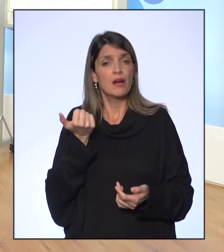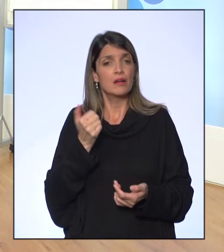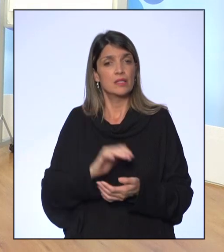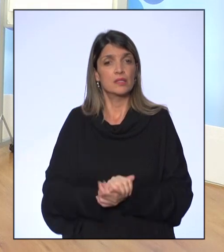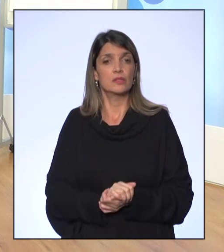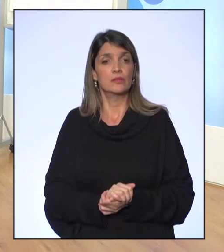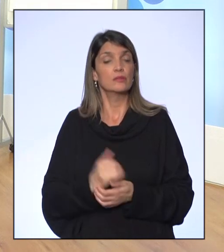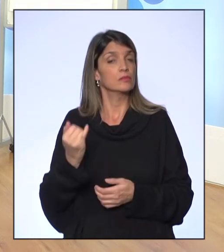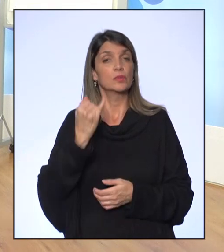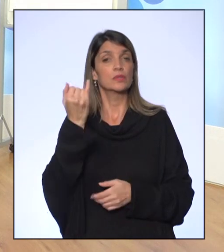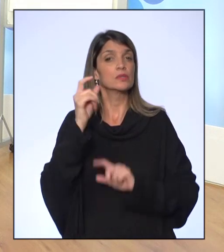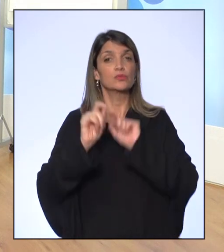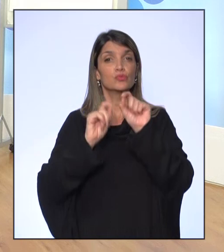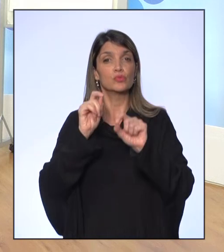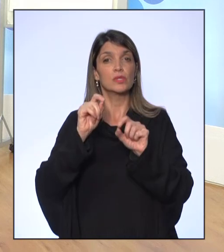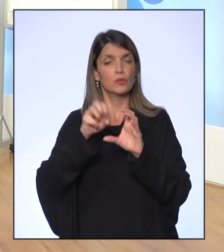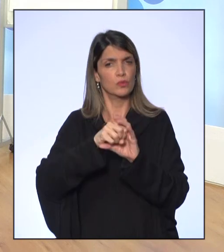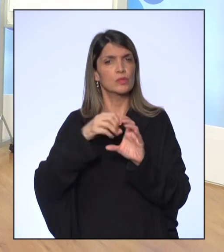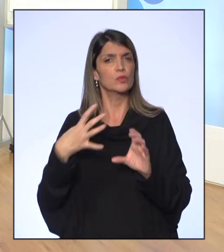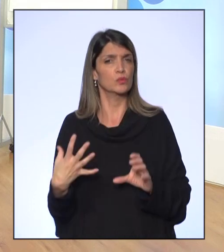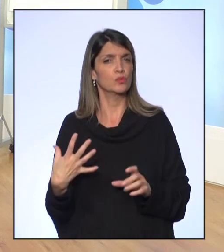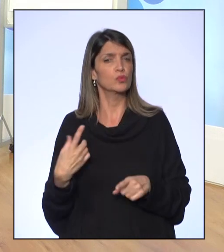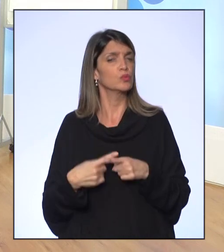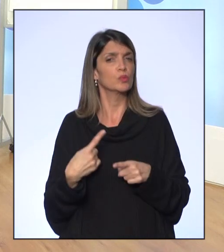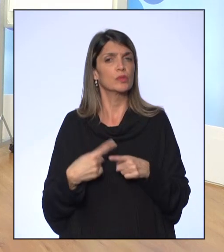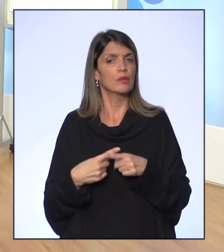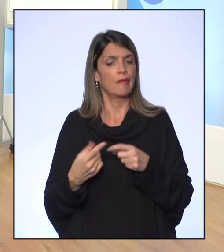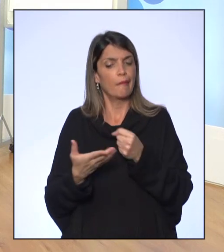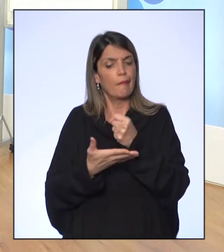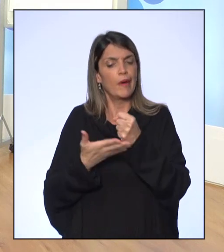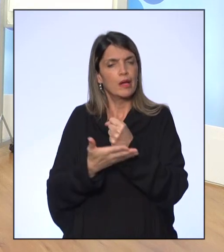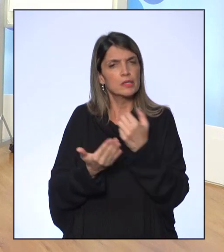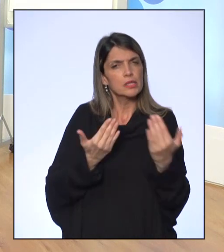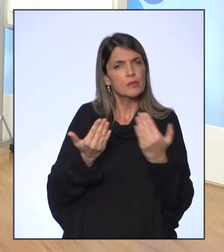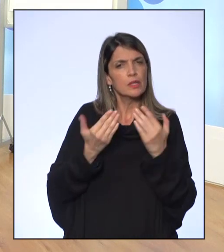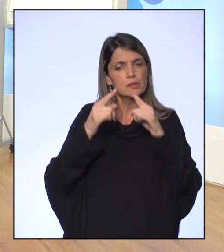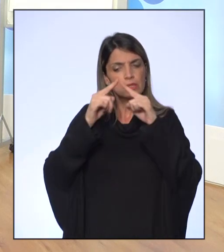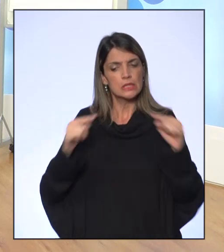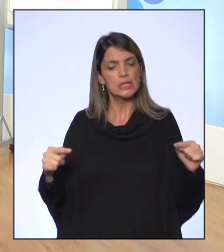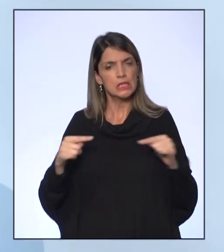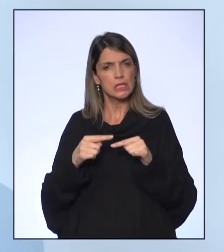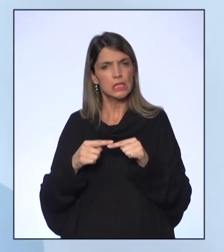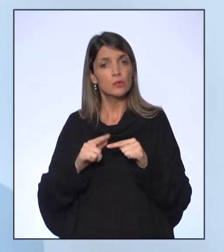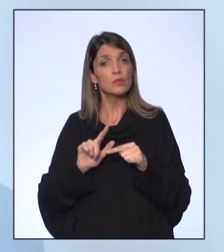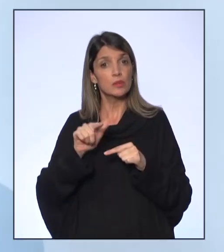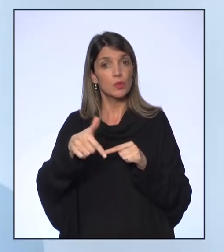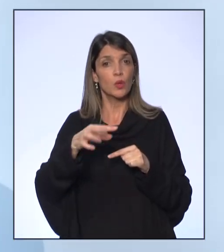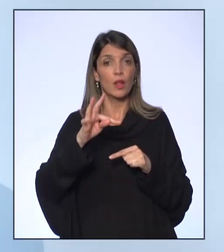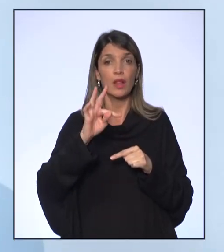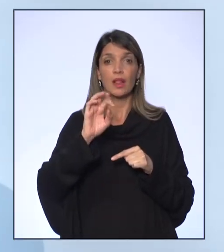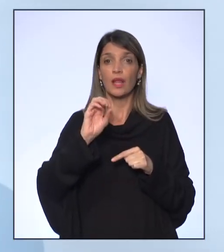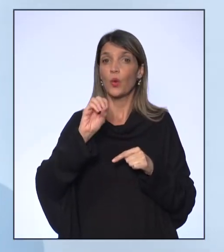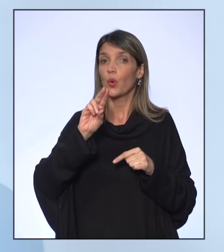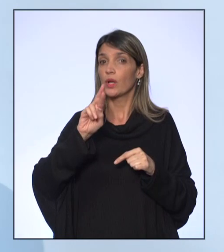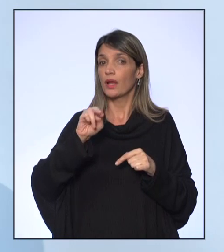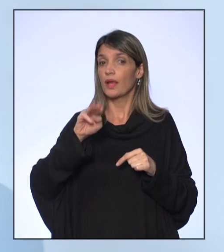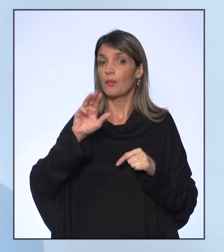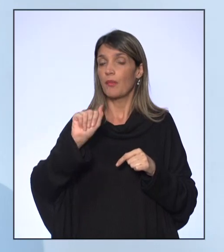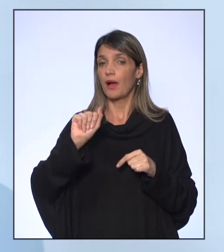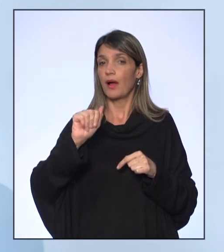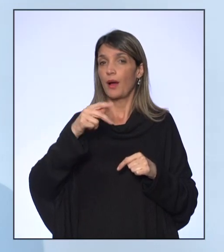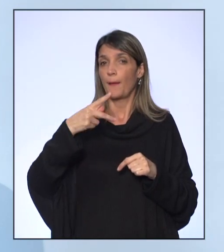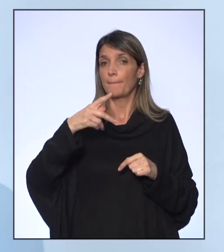assim, é muito importante esse conteúdo, né? Que aí a gente dá base para a semelhança de triângulos, que posteriormente vem para o teorema tão famoso, que é o Teorema